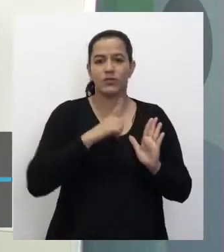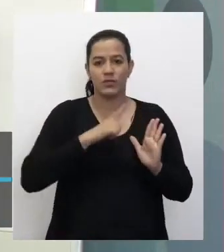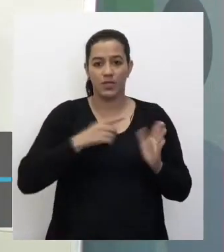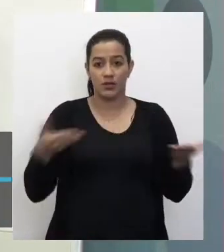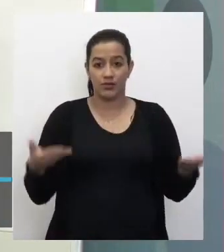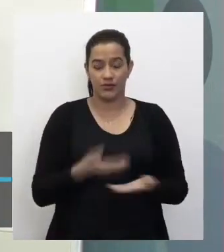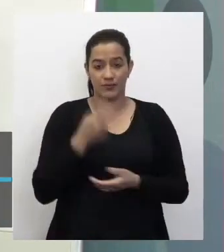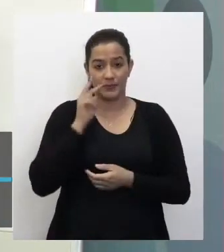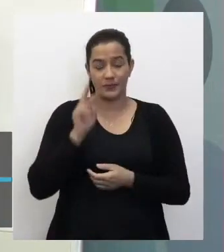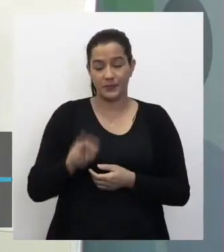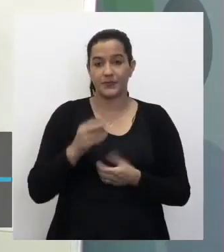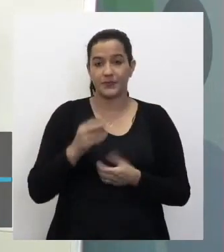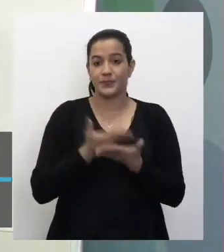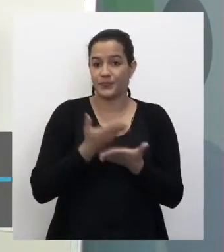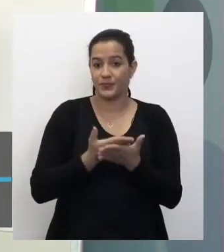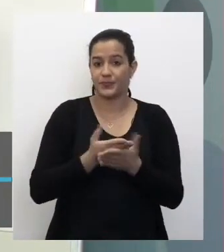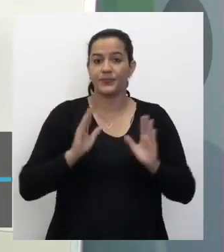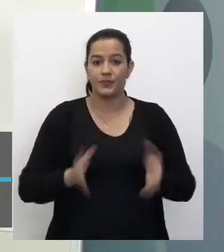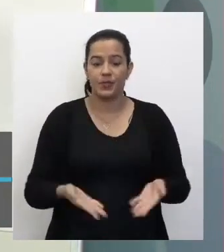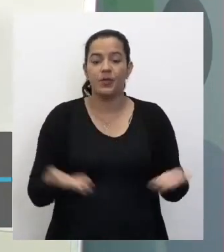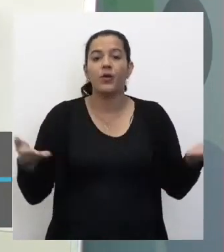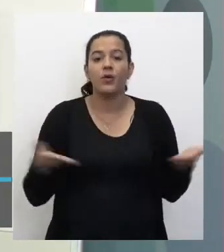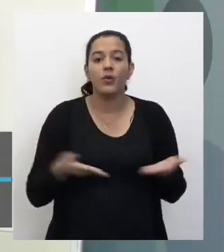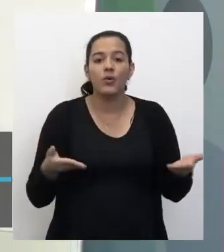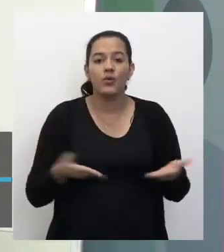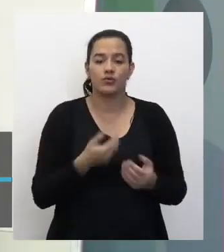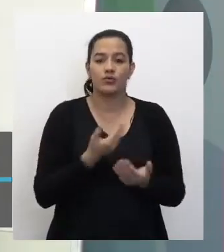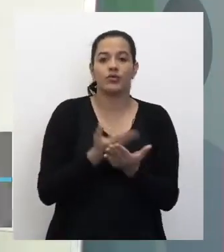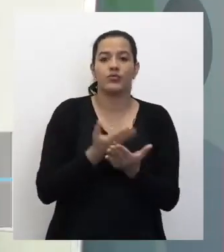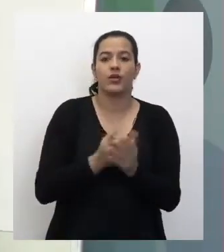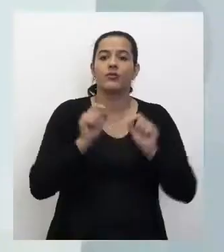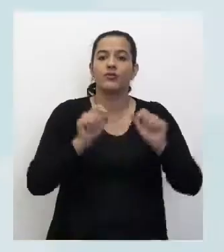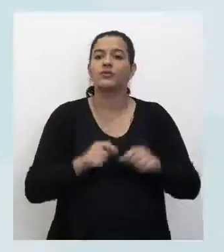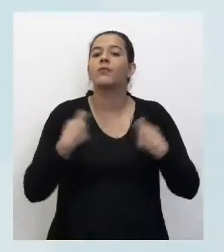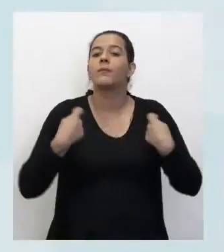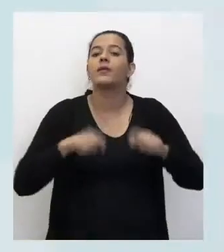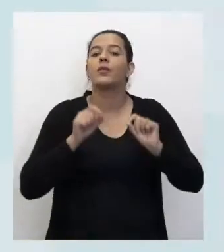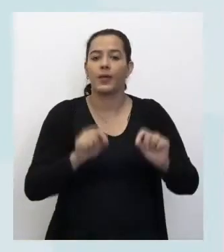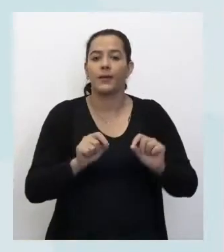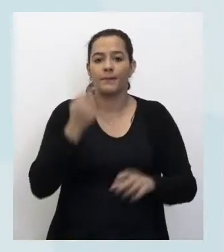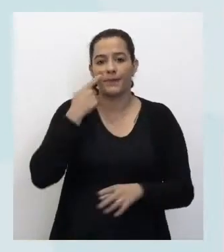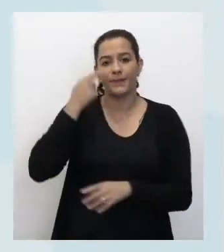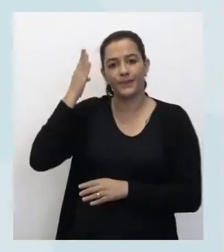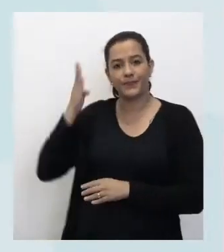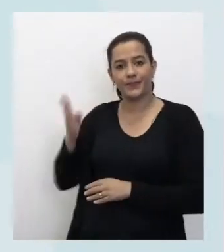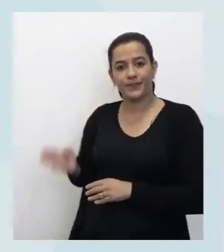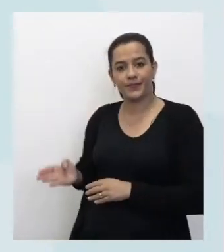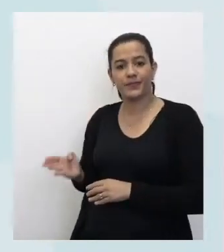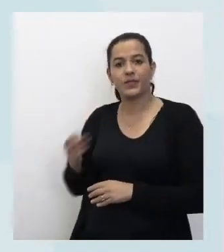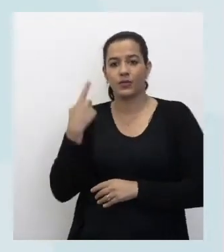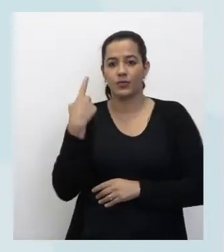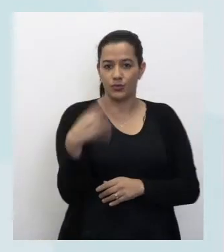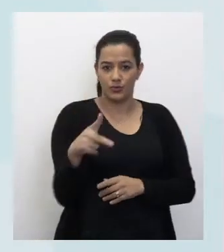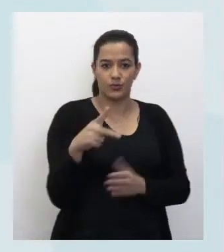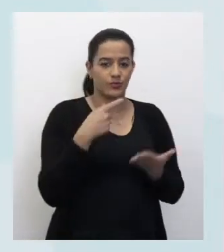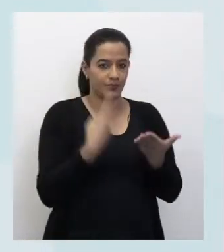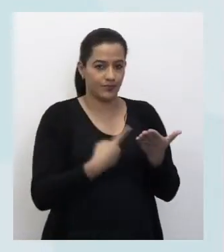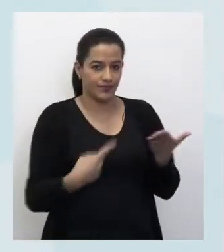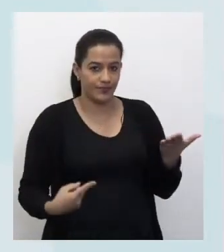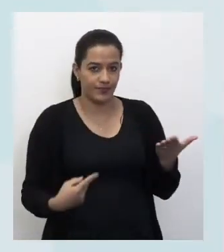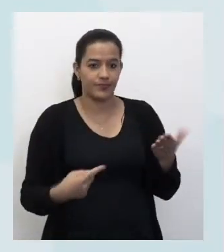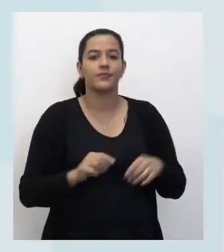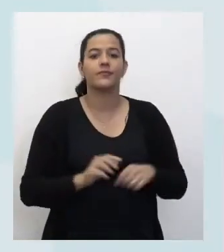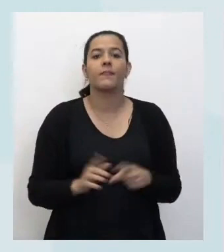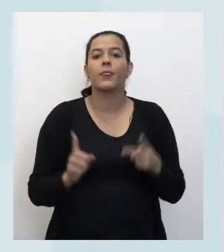Então, para a aula de hoje, students, you will need. Vocês vão precisar de your notebook, o seu caderno, a pen or a pencil,